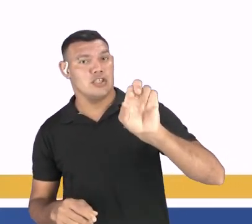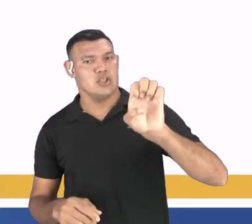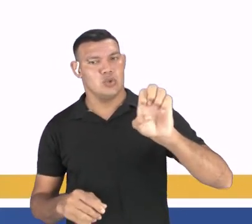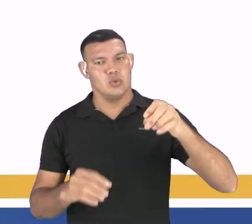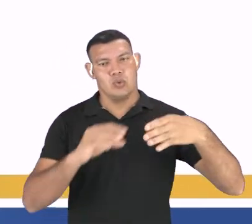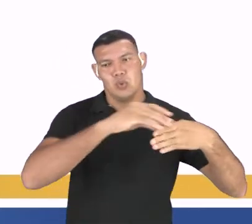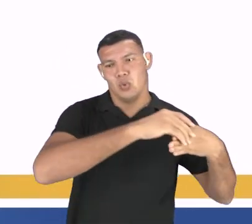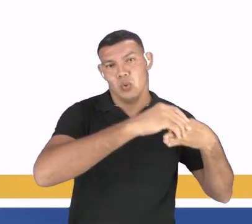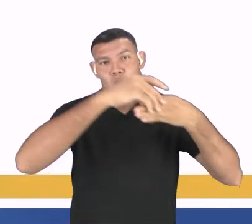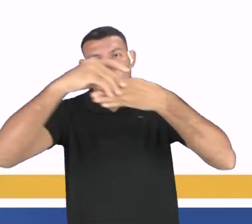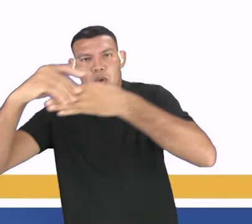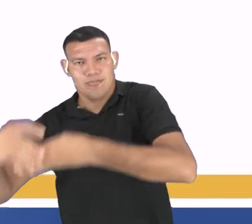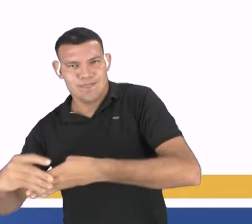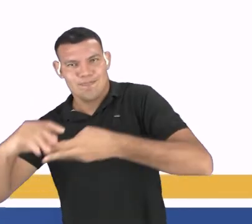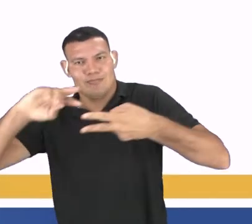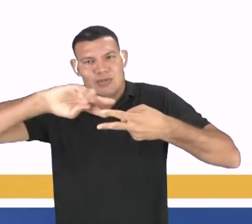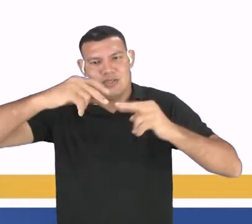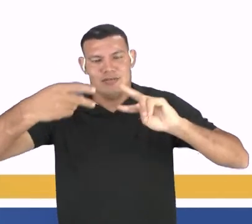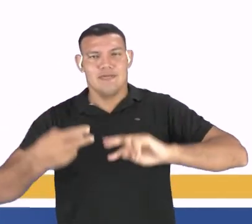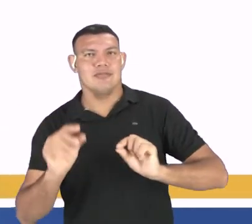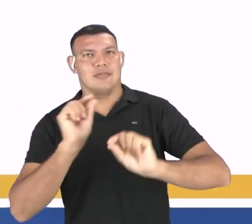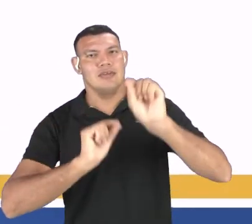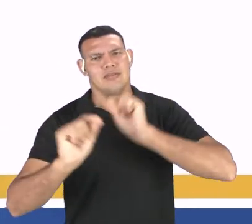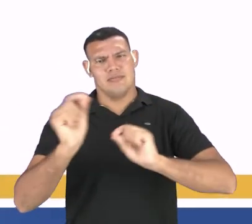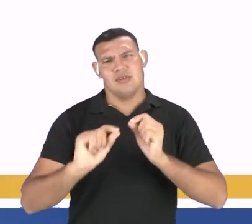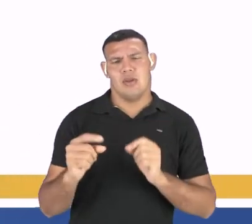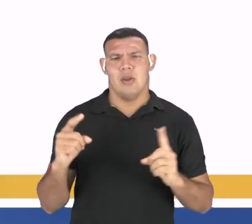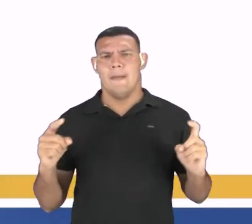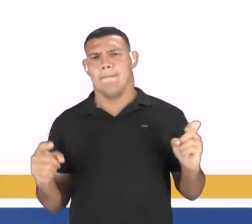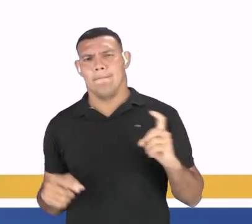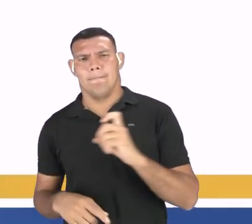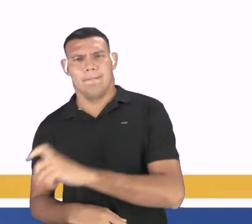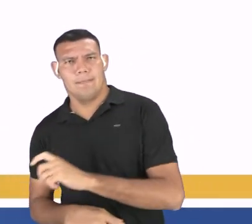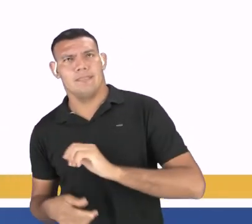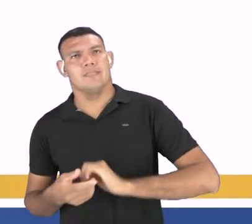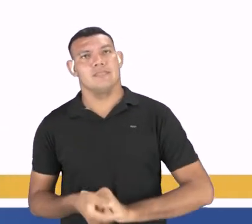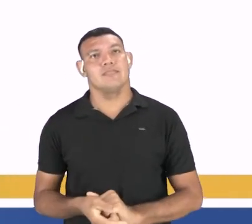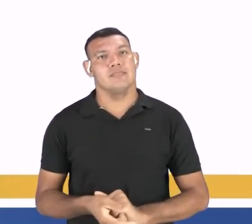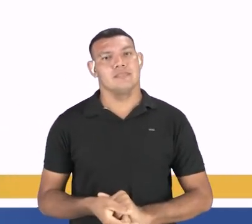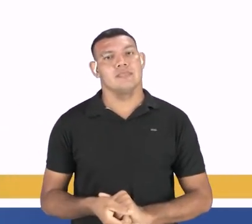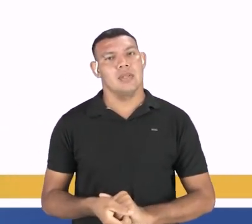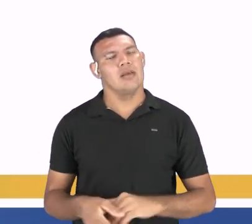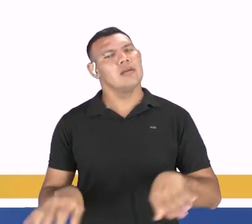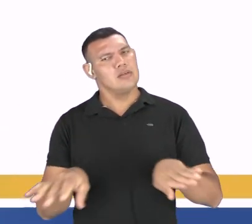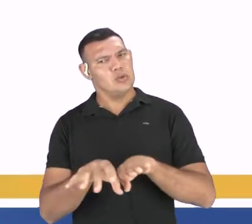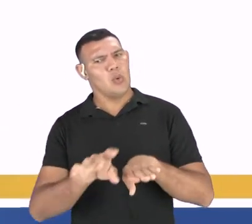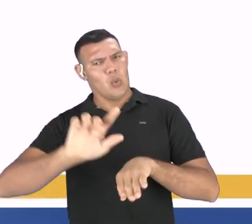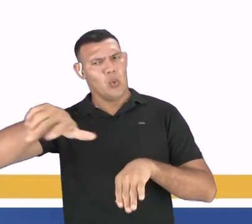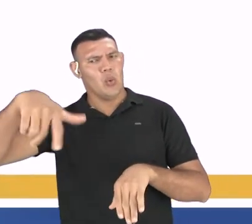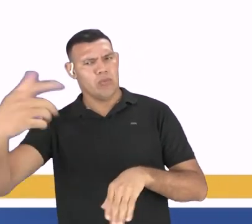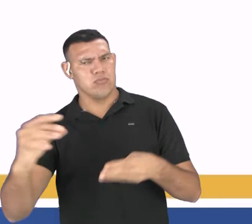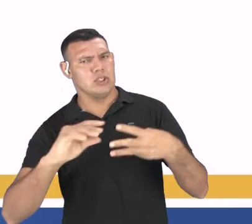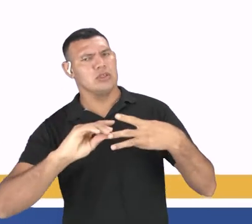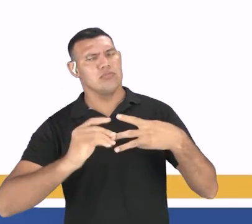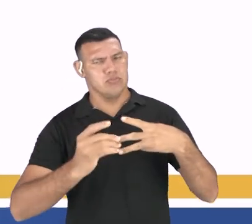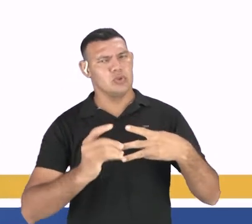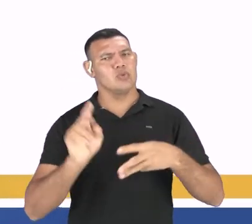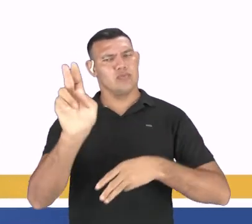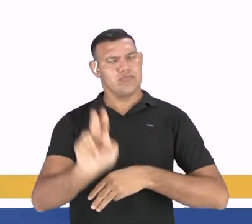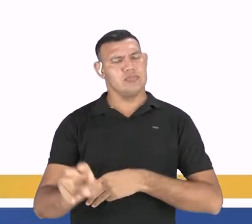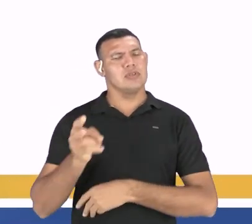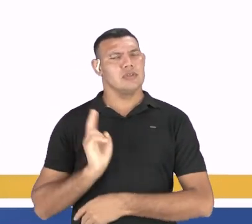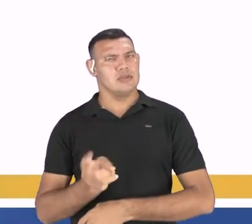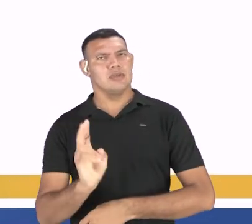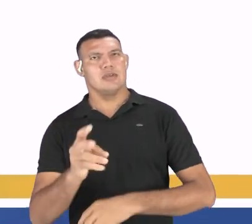gênio para o interior da célula Hospedeira que normalmente é uma bactéria embora outras células vivas possa ser utilizadas os